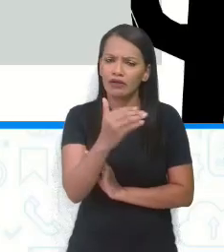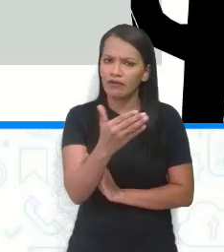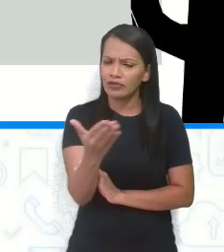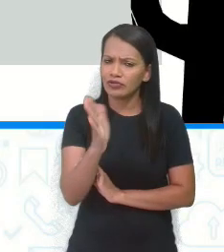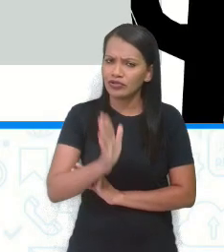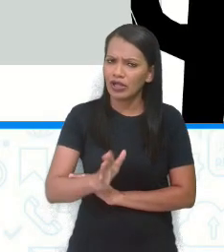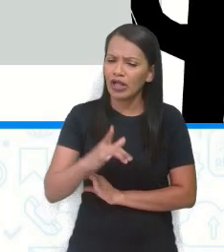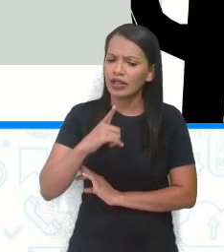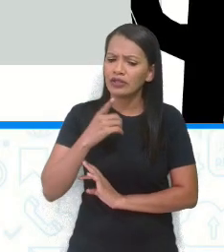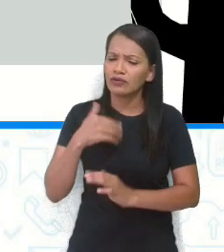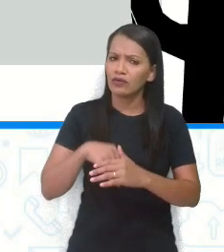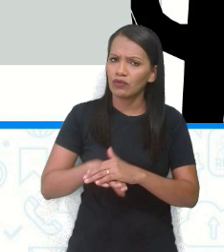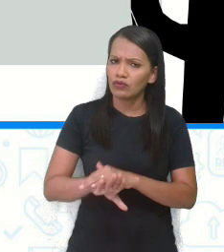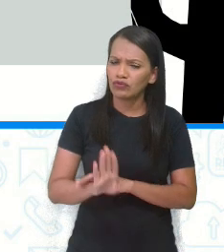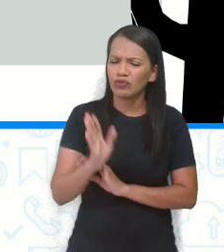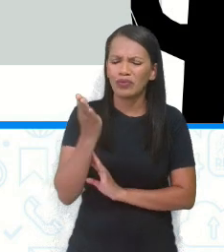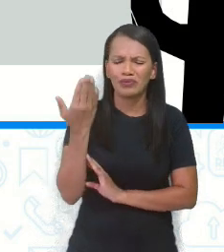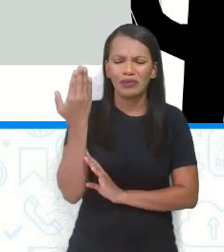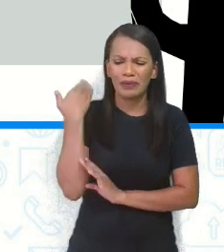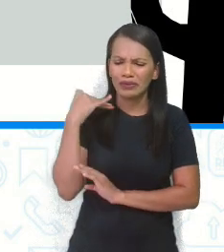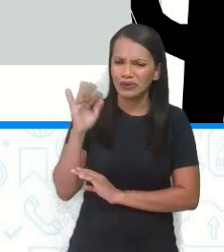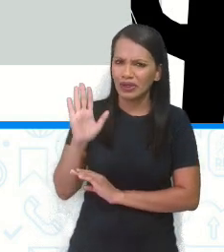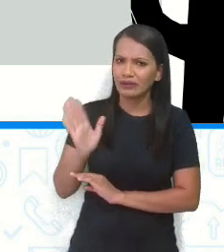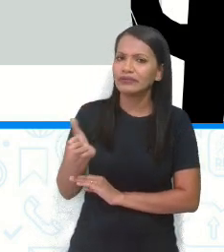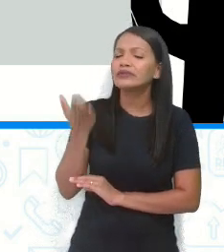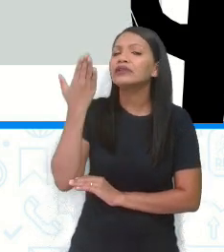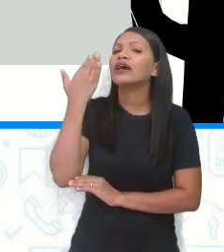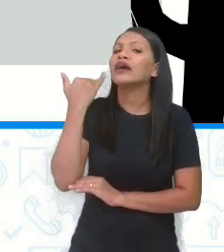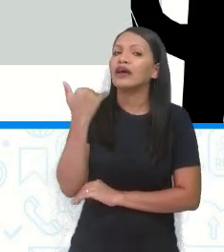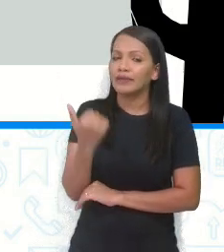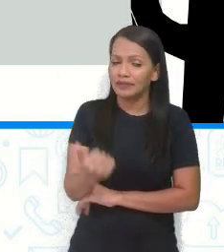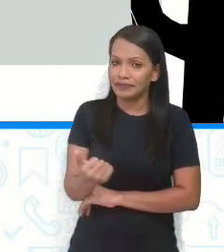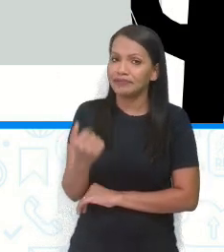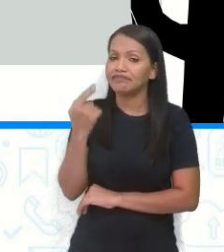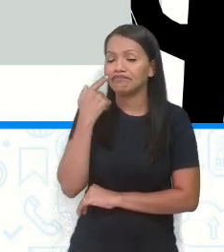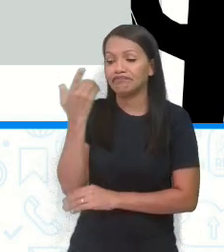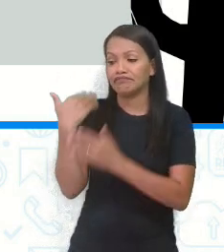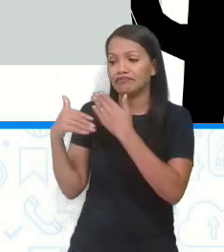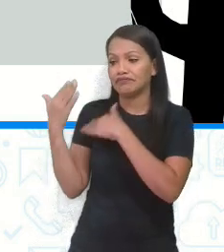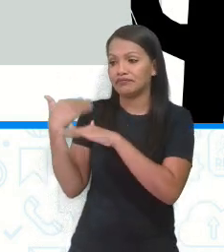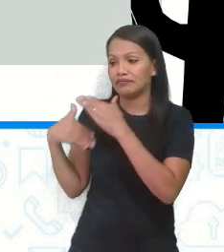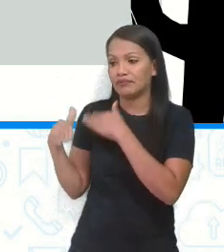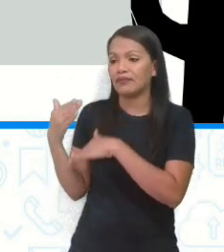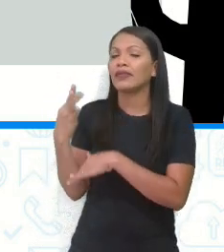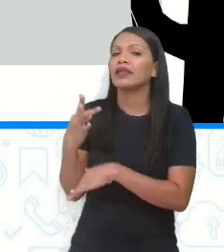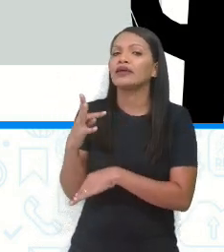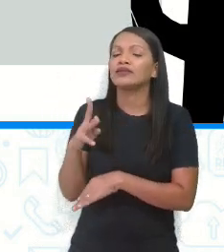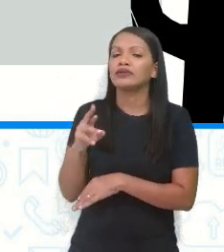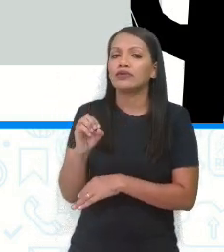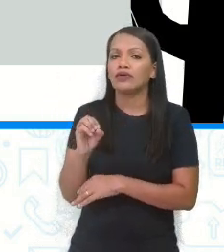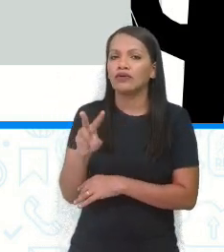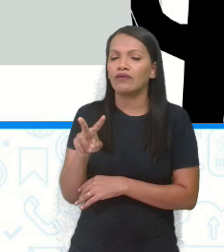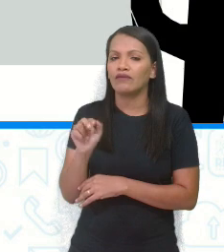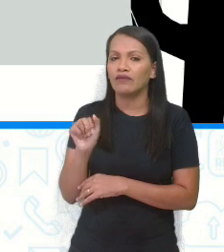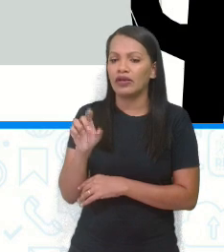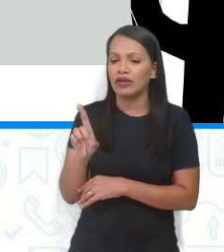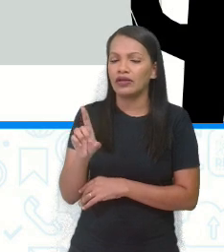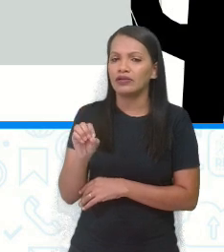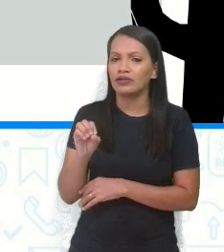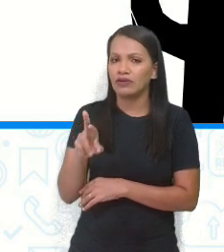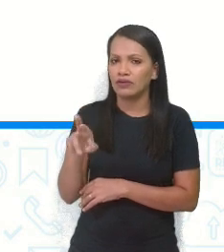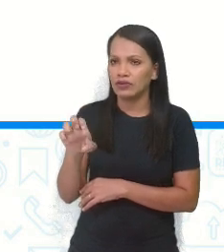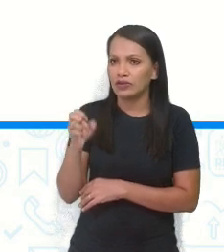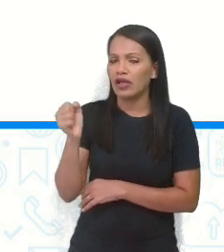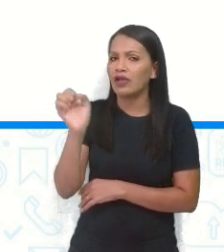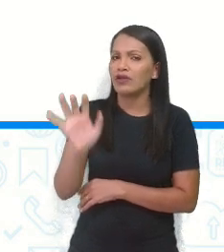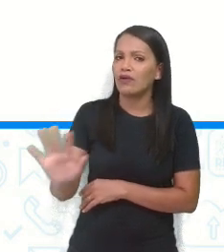tinham esse hábito do cordel, eles já utilizavam as trovinhas, não é? Que eram os trovadores da Europa